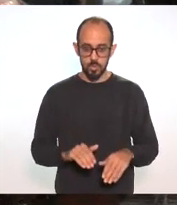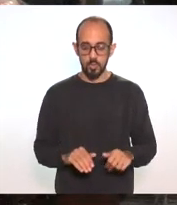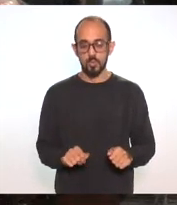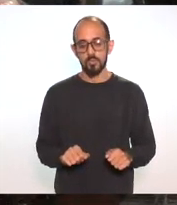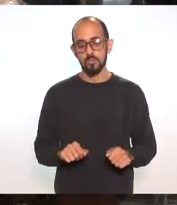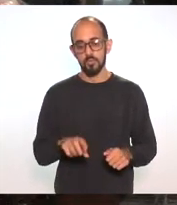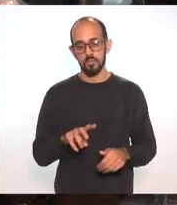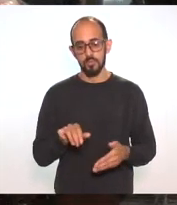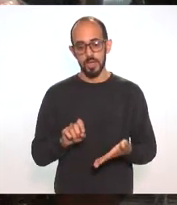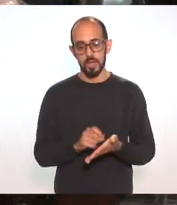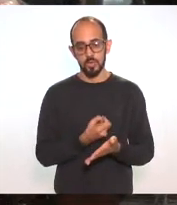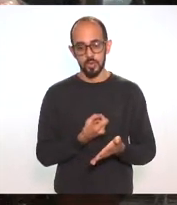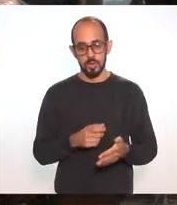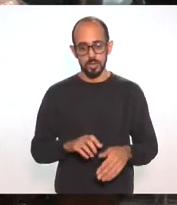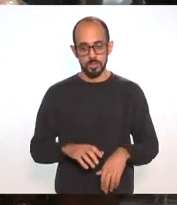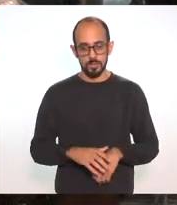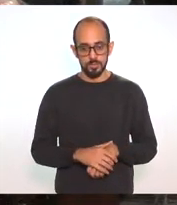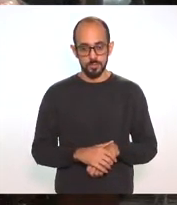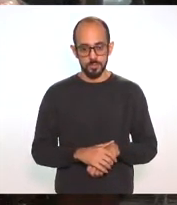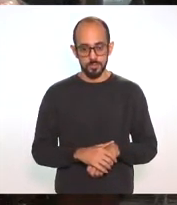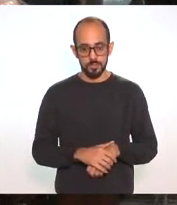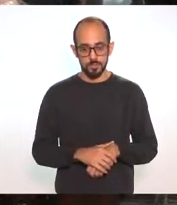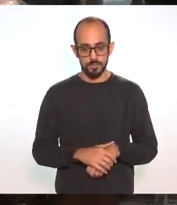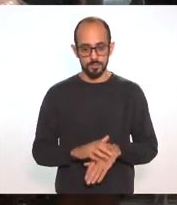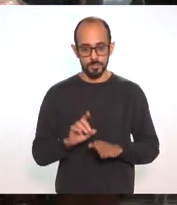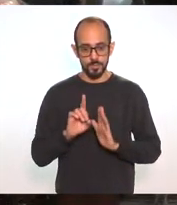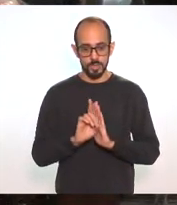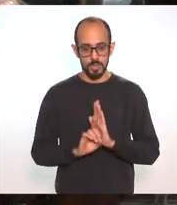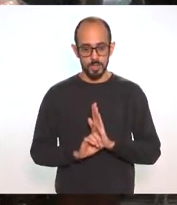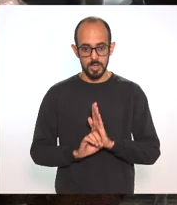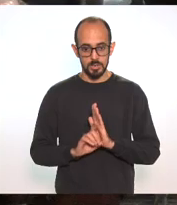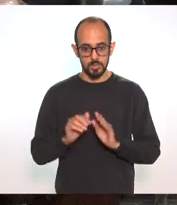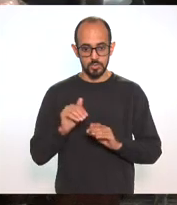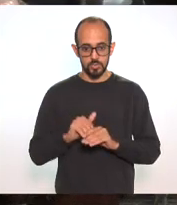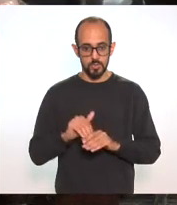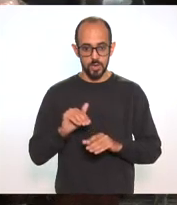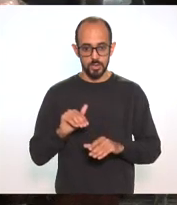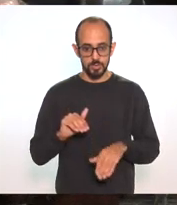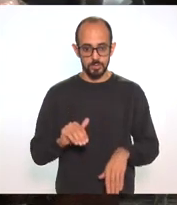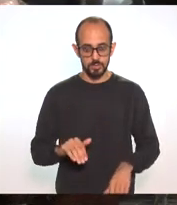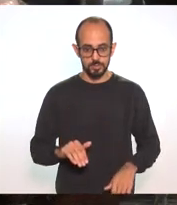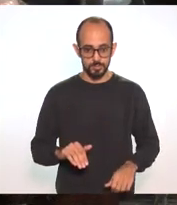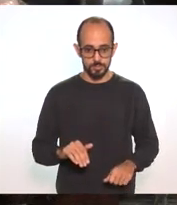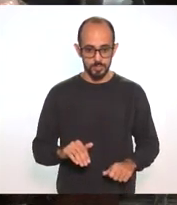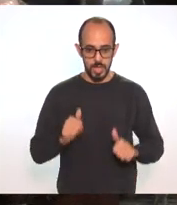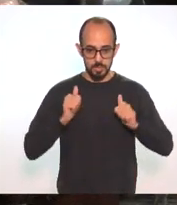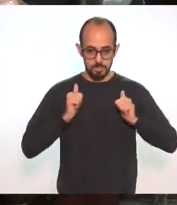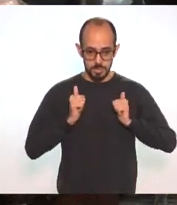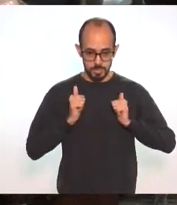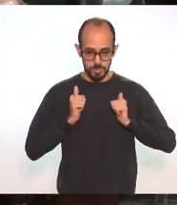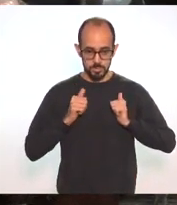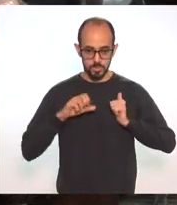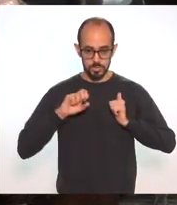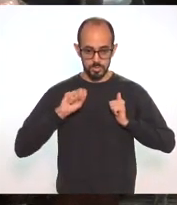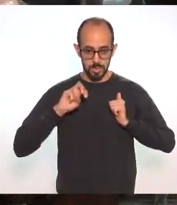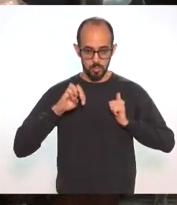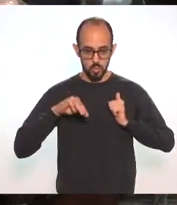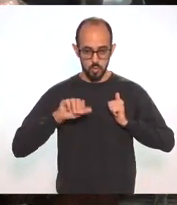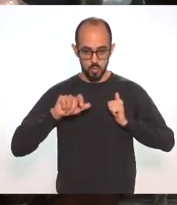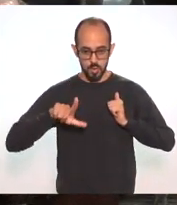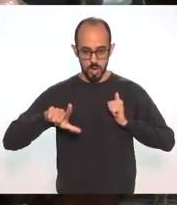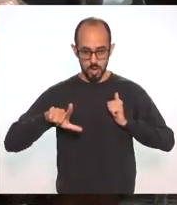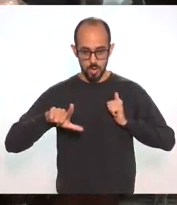ao autógrafo. Declaração de voto, presidente. Abstenção, um instante, por favor. Abstenção, deputado Samuel. Para declaração,